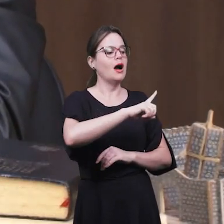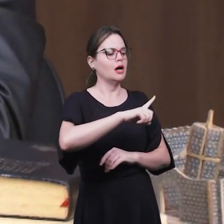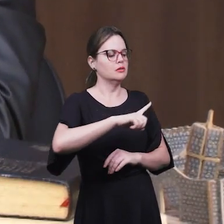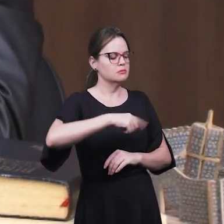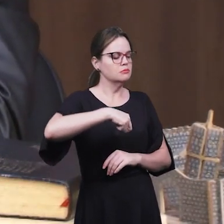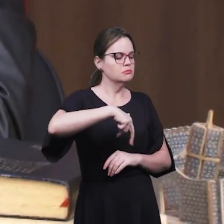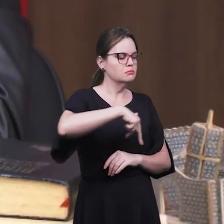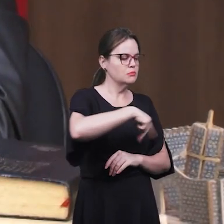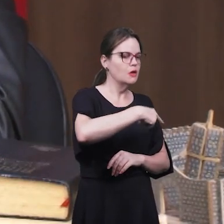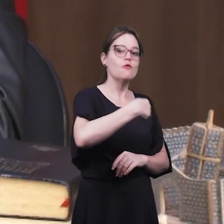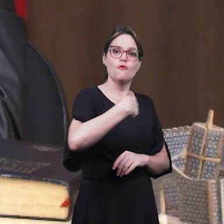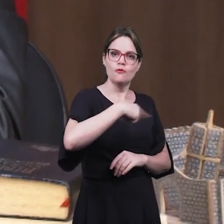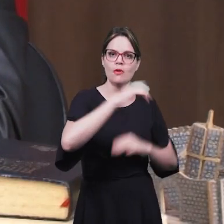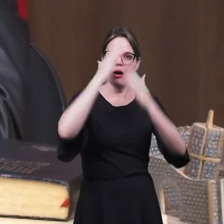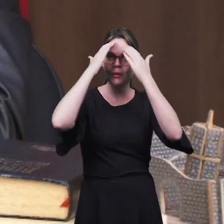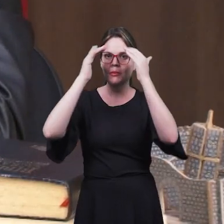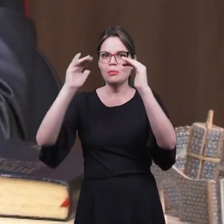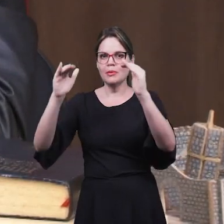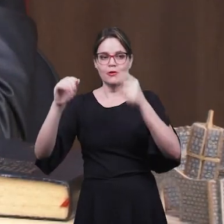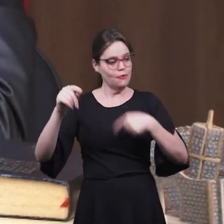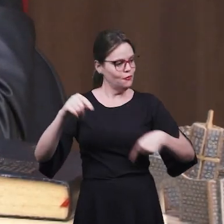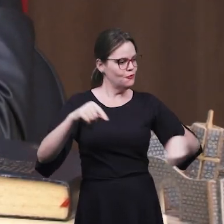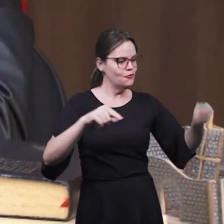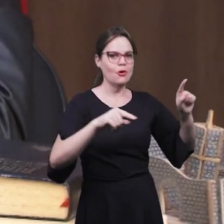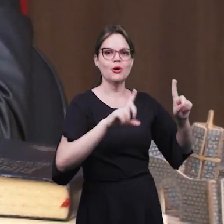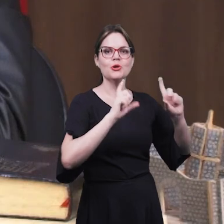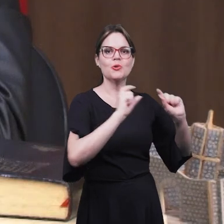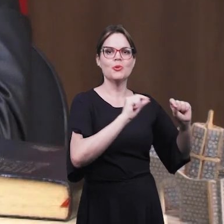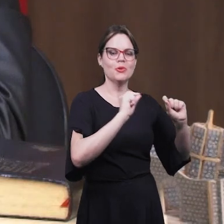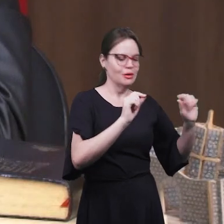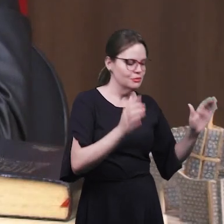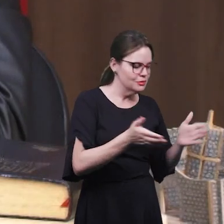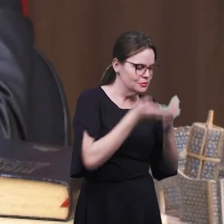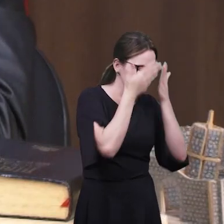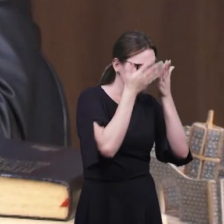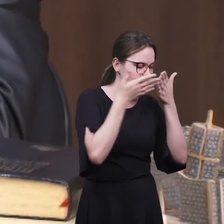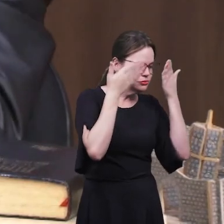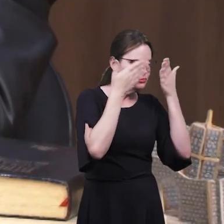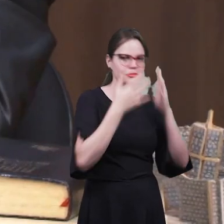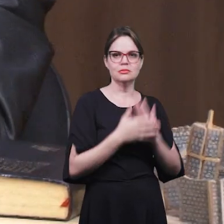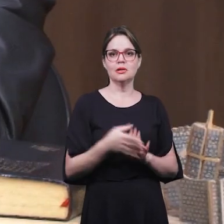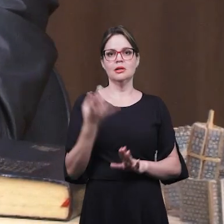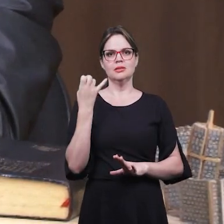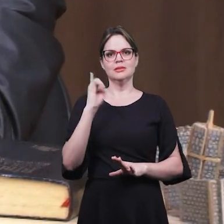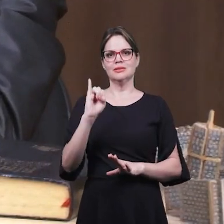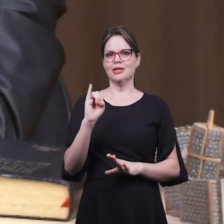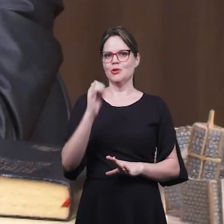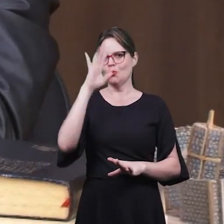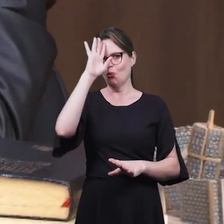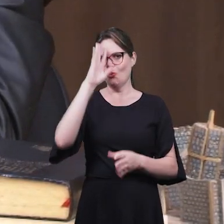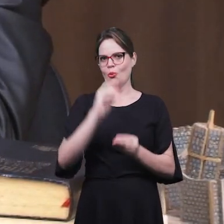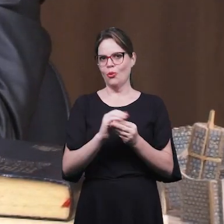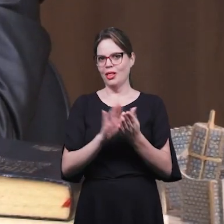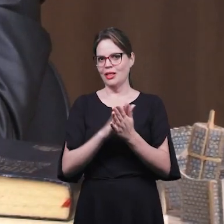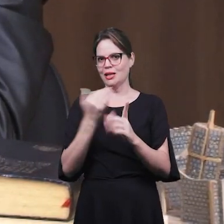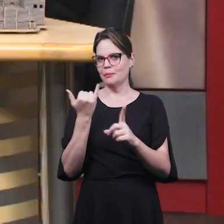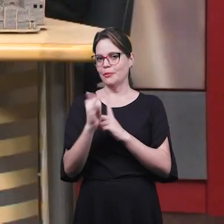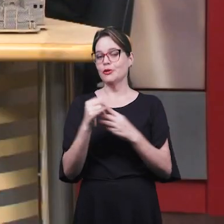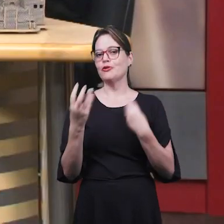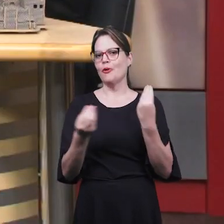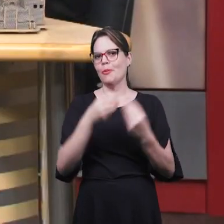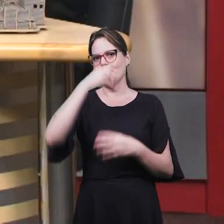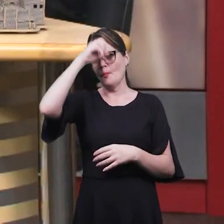lavou e foi curado. Mas isso aí é importante, sabe? Porque se não tiver o profético, não entende um negócio desse não. Não consegue entender. Por que Jesus fez o